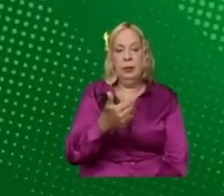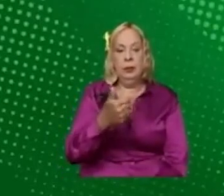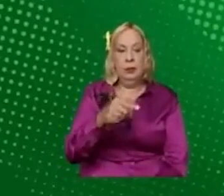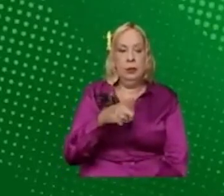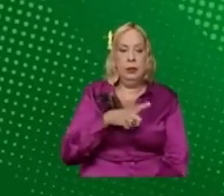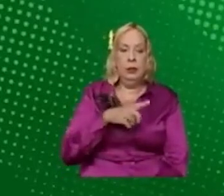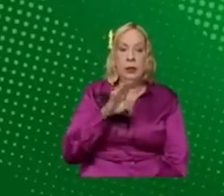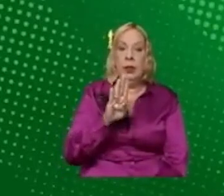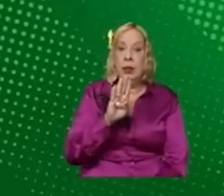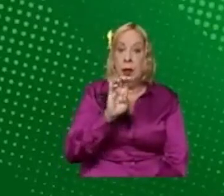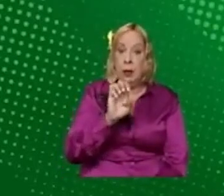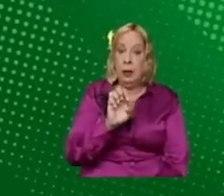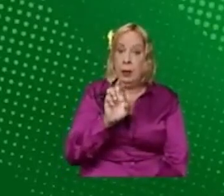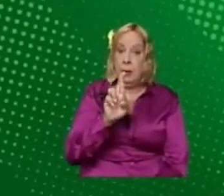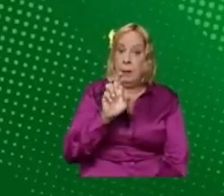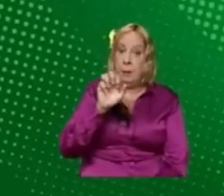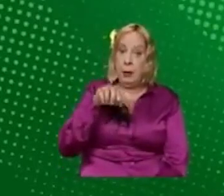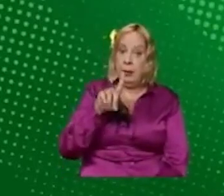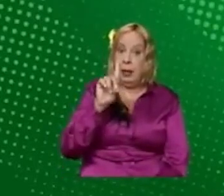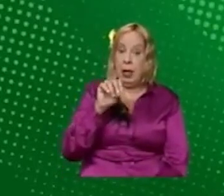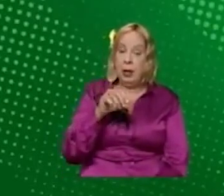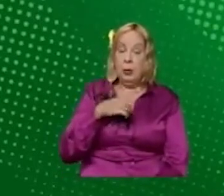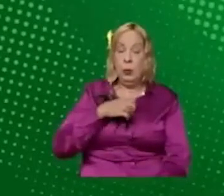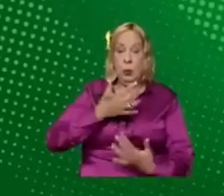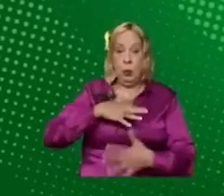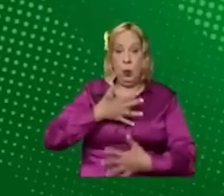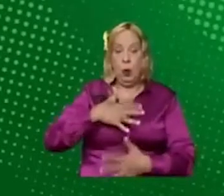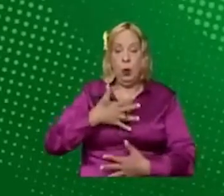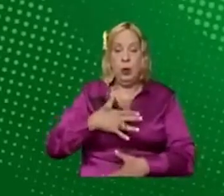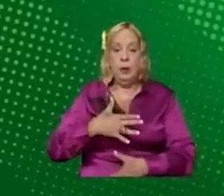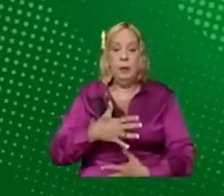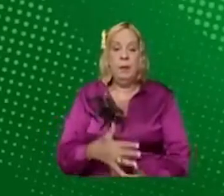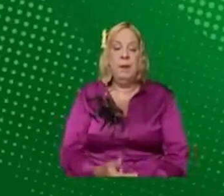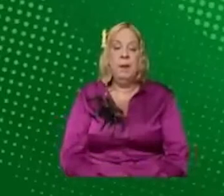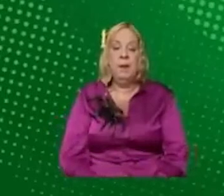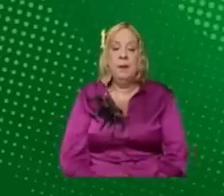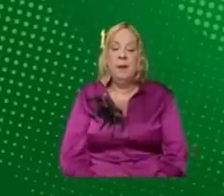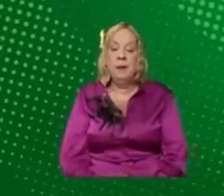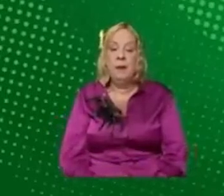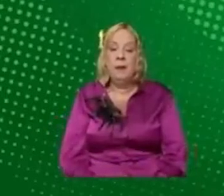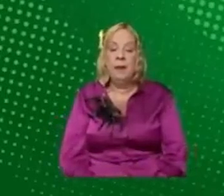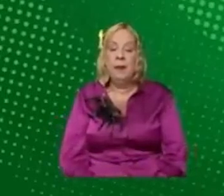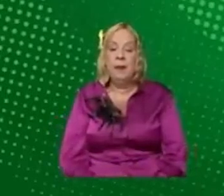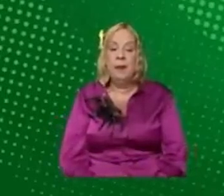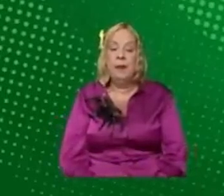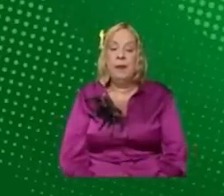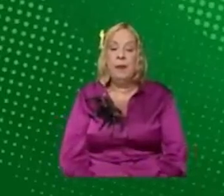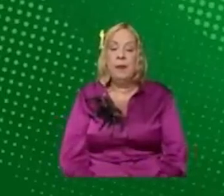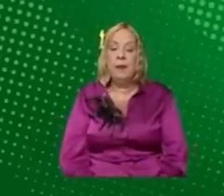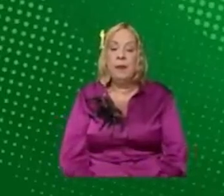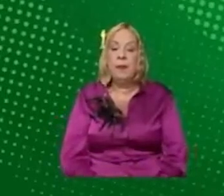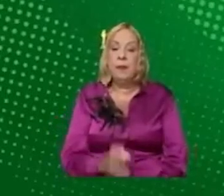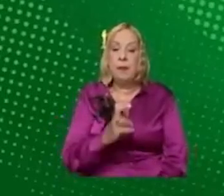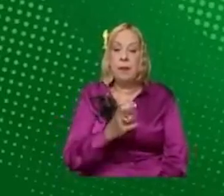034517, o Bernardo lá em Glória adquiriu com a Evelyn pé quente. Regional Glória, R$500, Bernardo. E olha